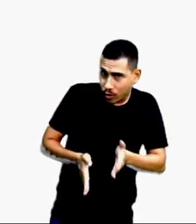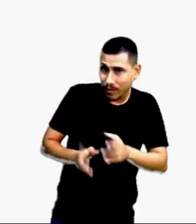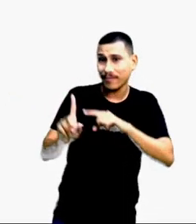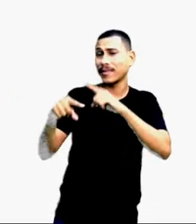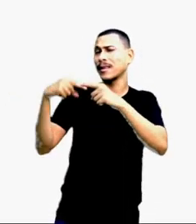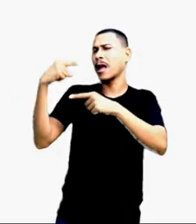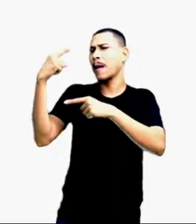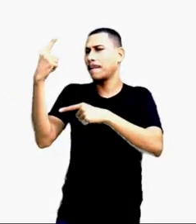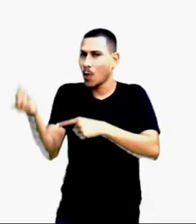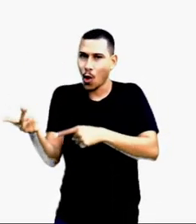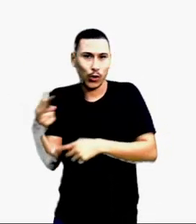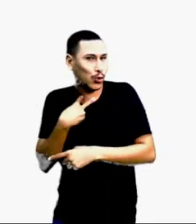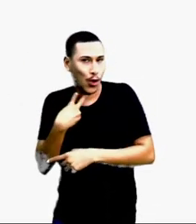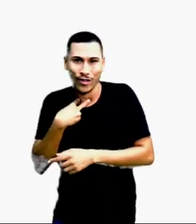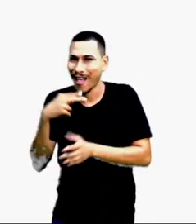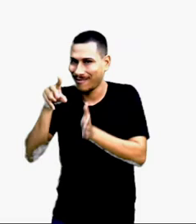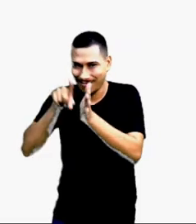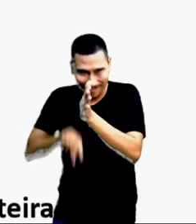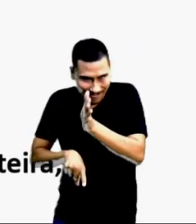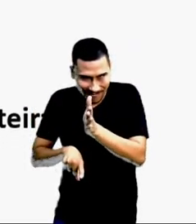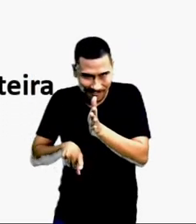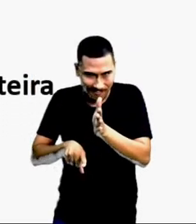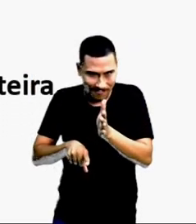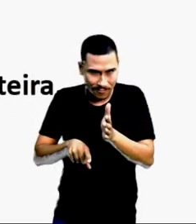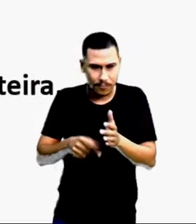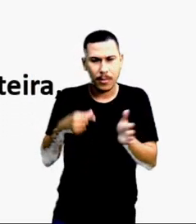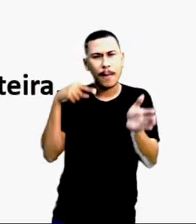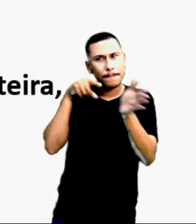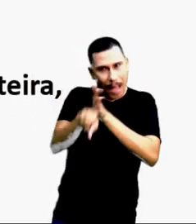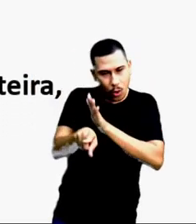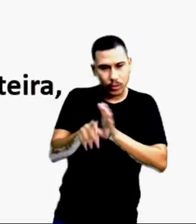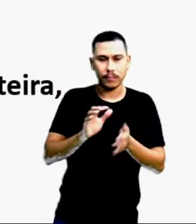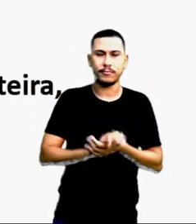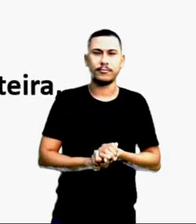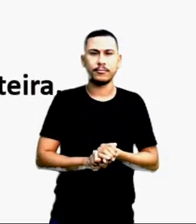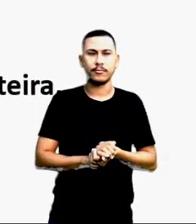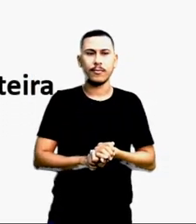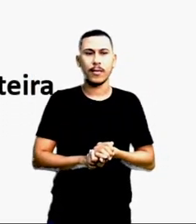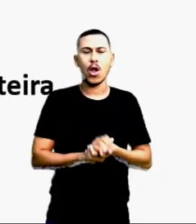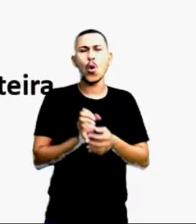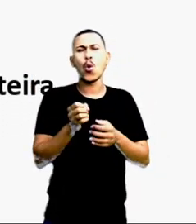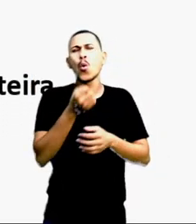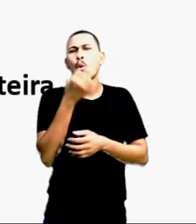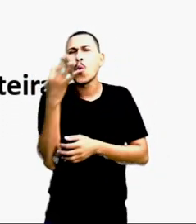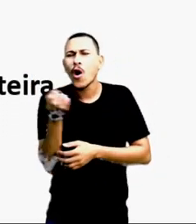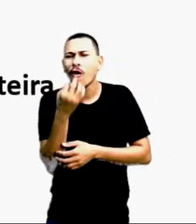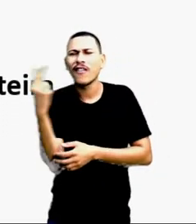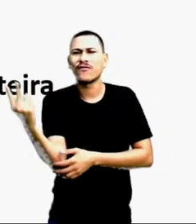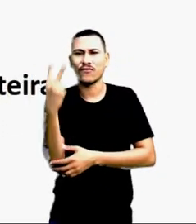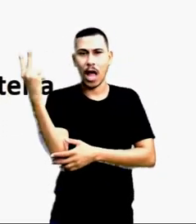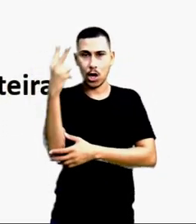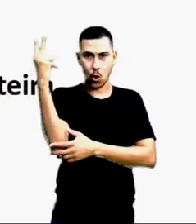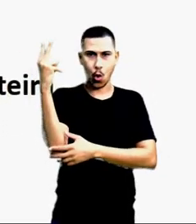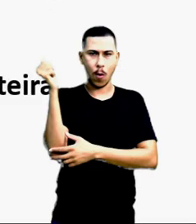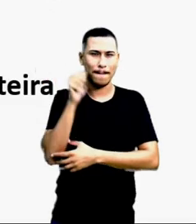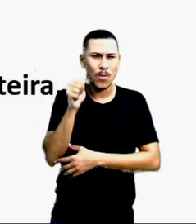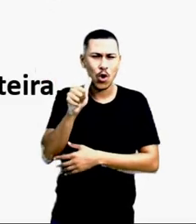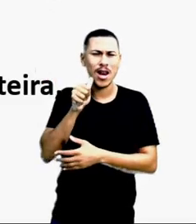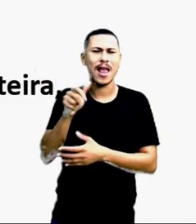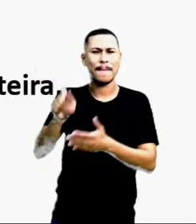ela não vai pegar mais a promoção então a pergunta a ela quanto Catarina e apagar